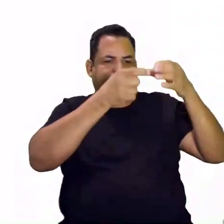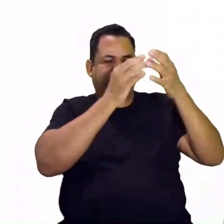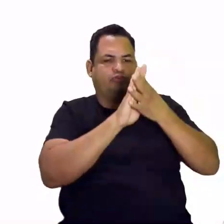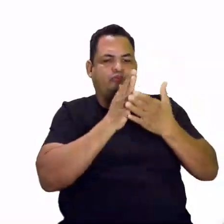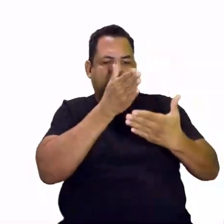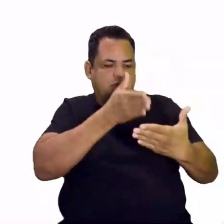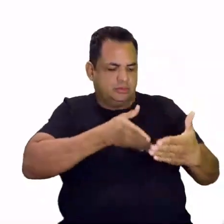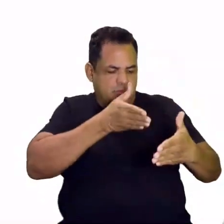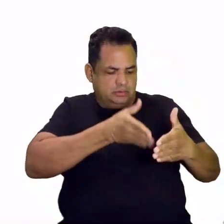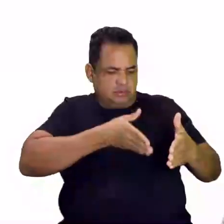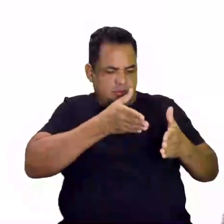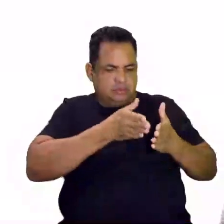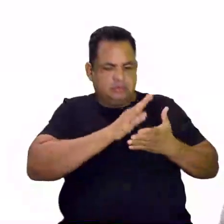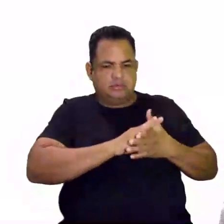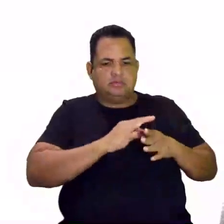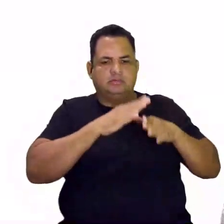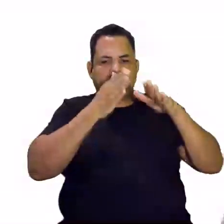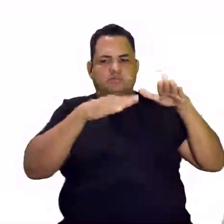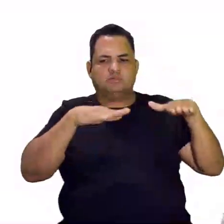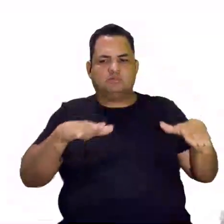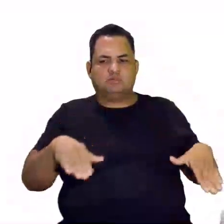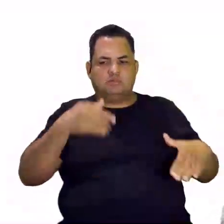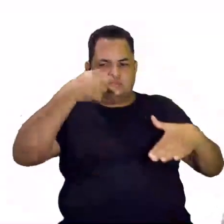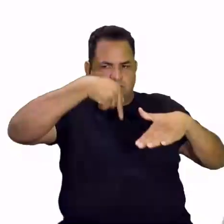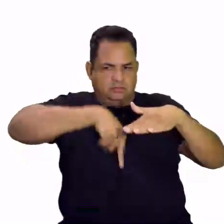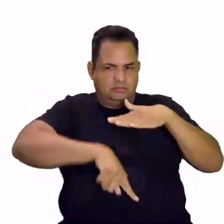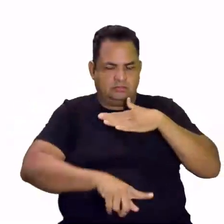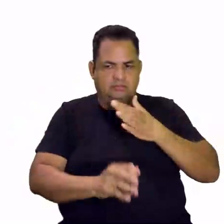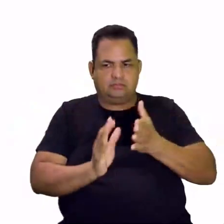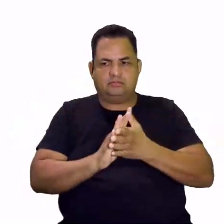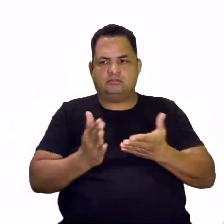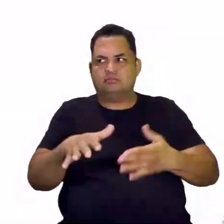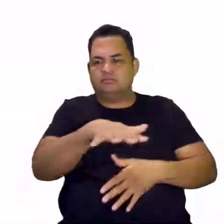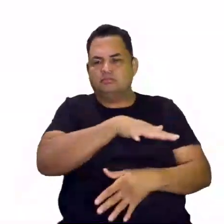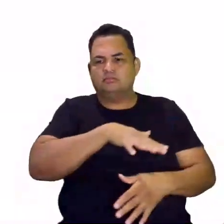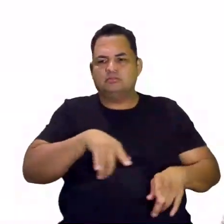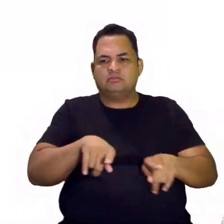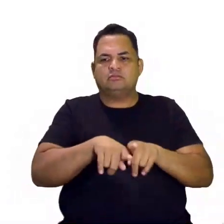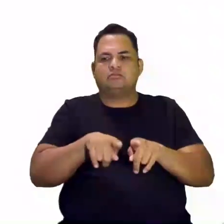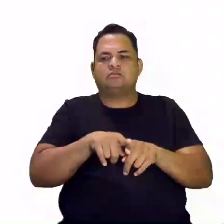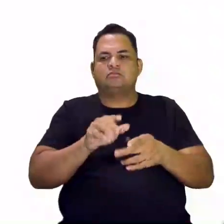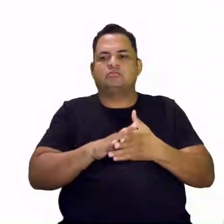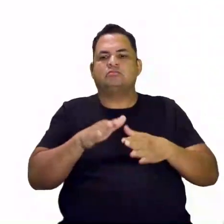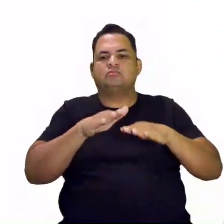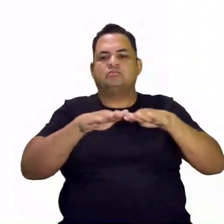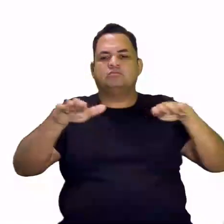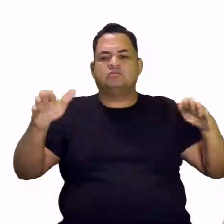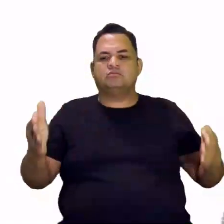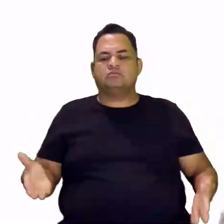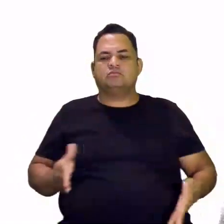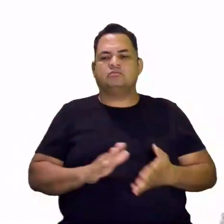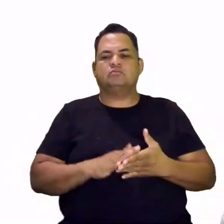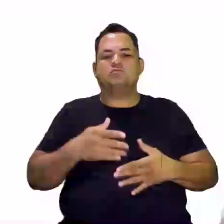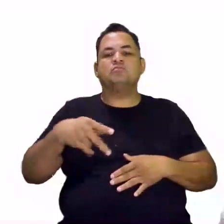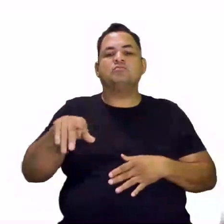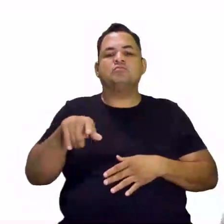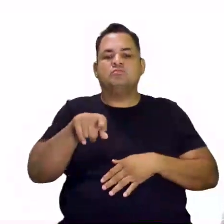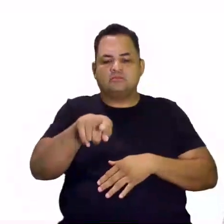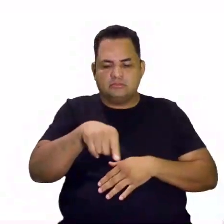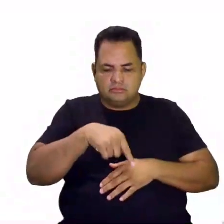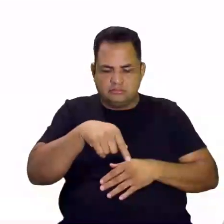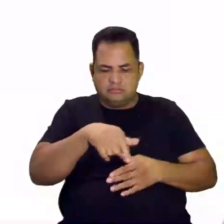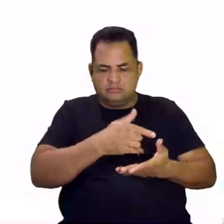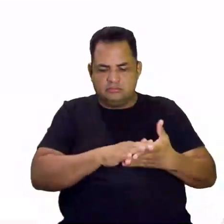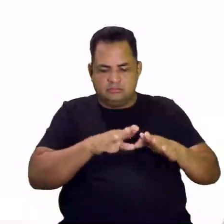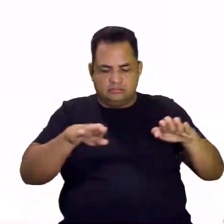né, oceânicas, tá? Então elas estão aí nesses ambientes. E também na sua mesa aí, meu amor. Lá, se você passar o dedinho